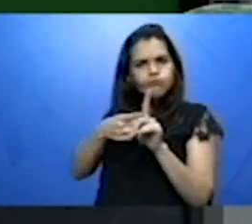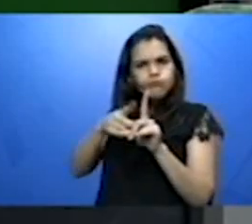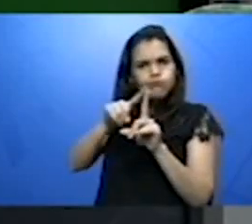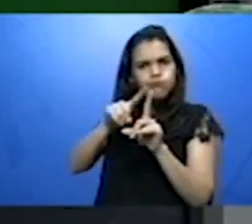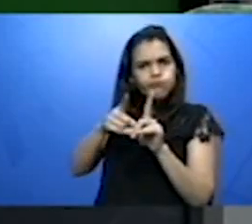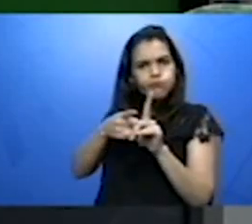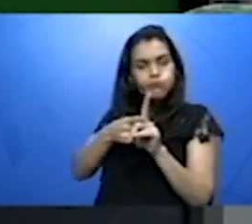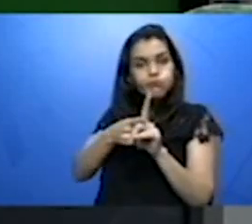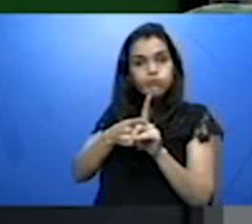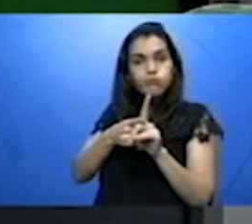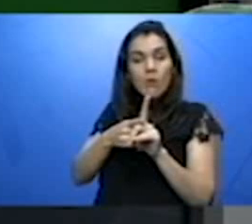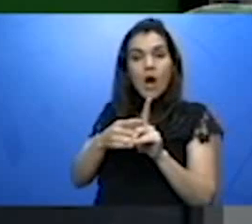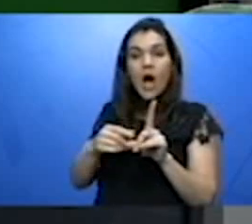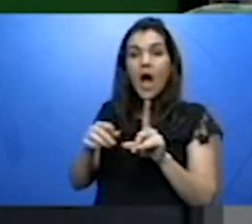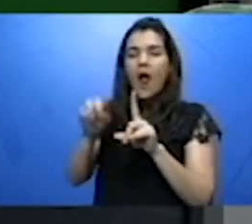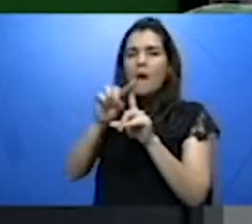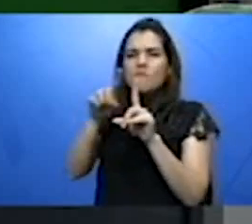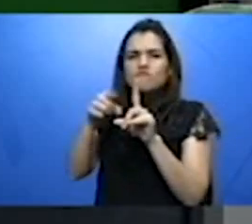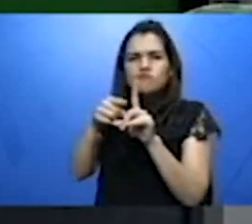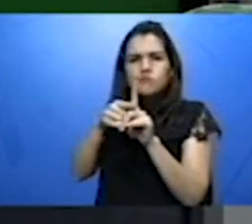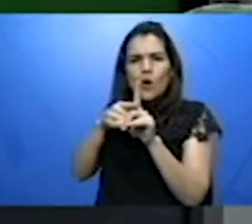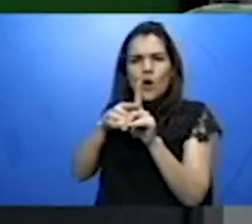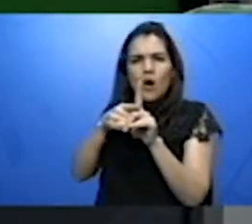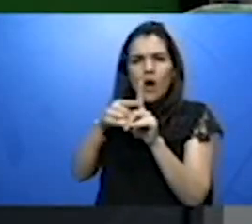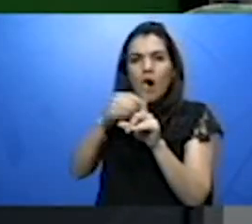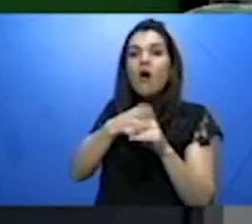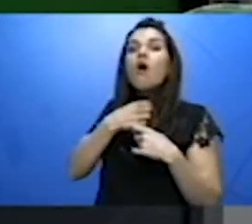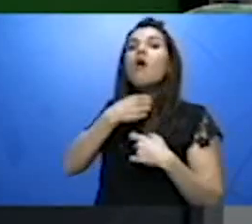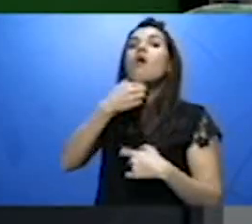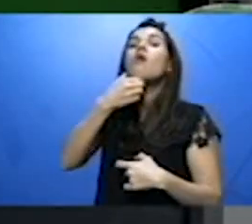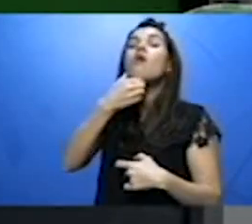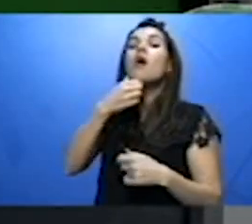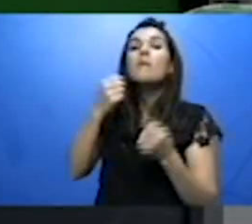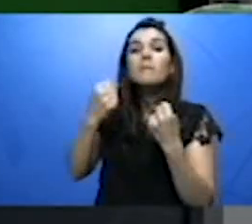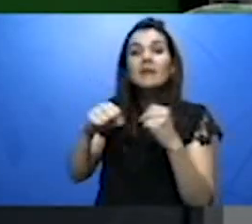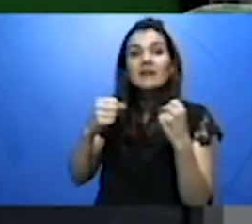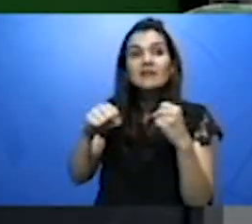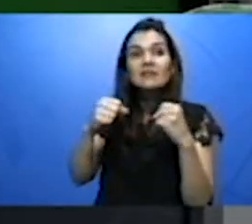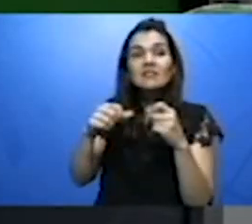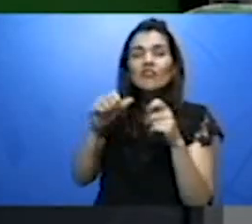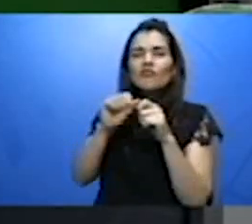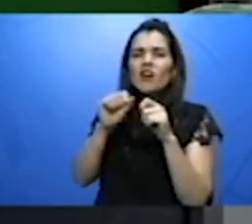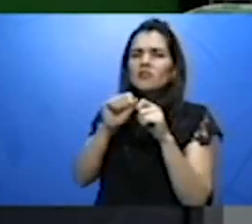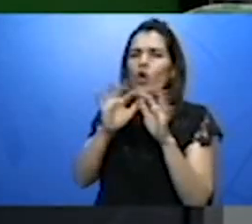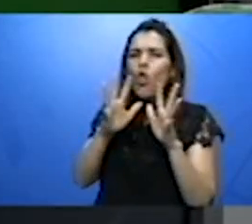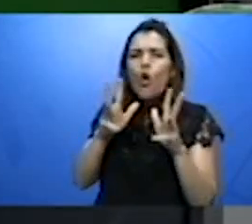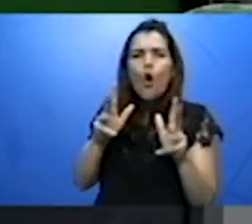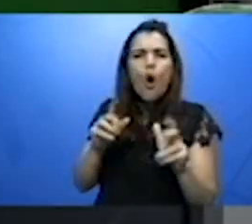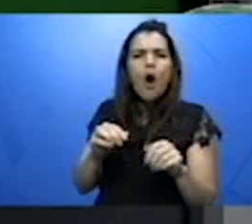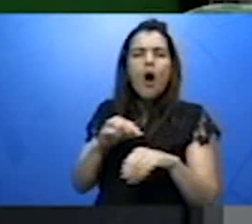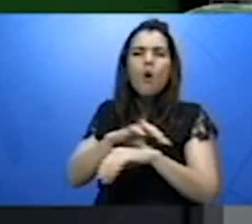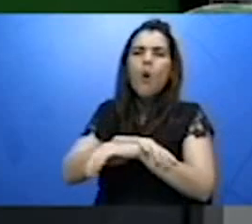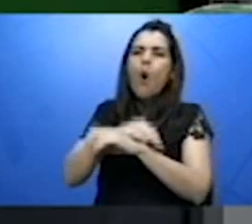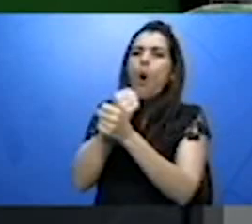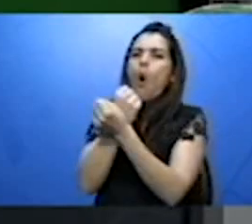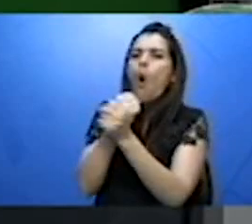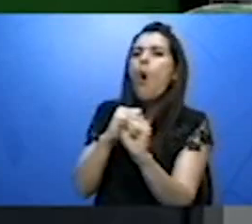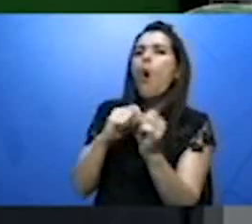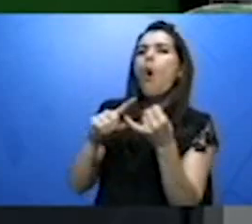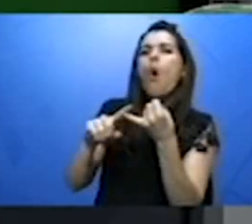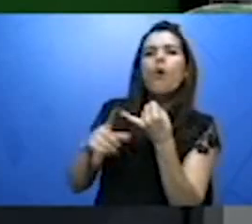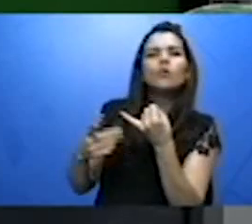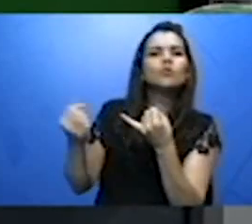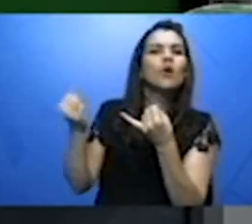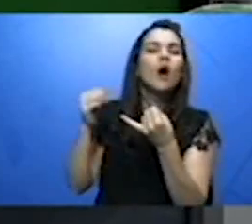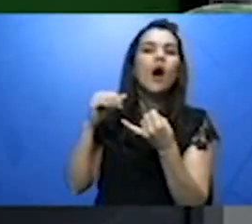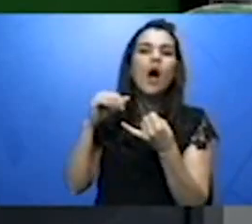quando ele tá lá na barriga da girafa ele precisa formar todos os órgãos e crescer até hoje está pronto